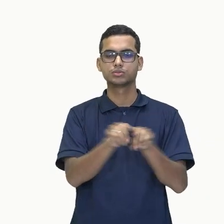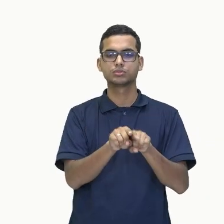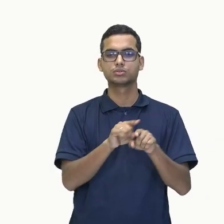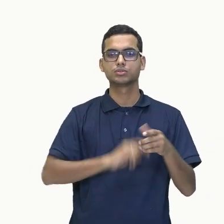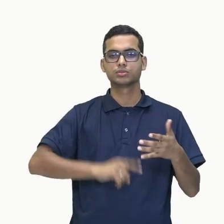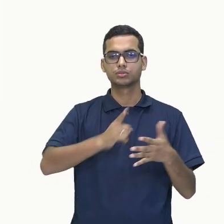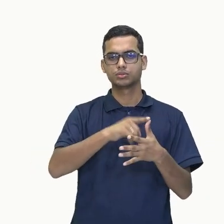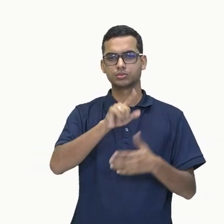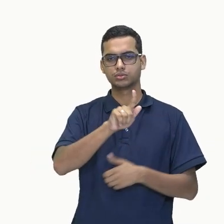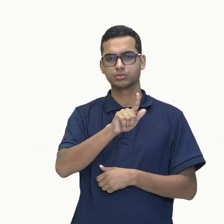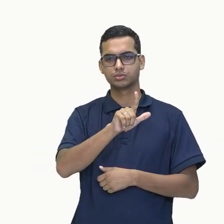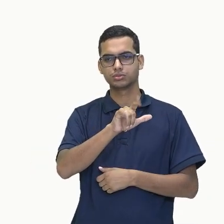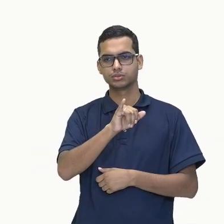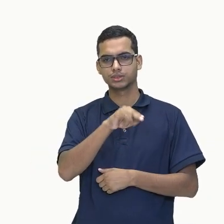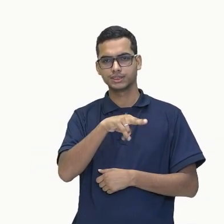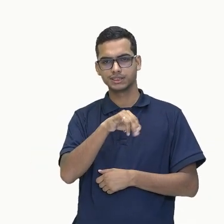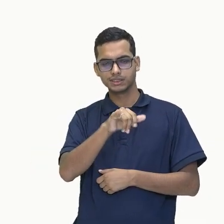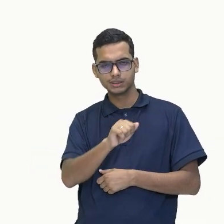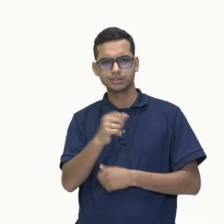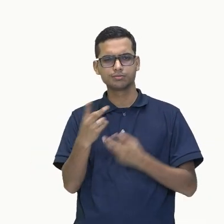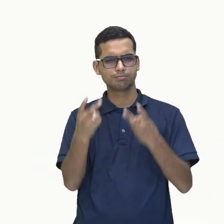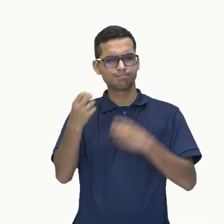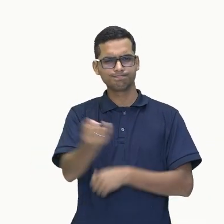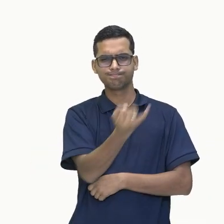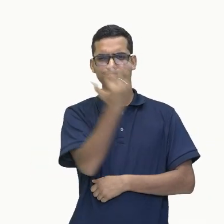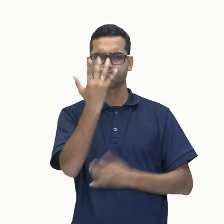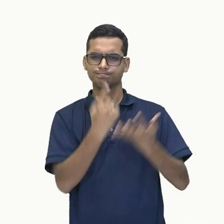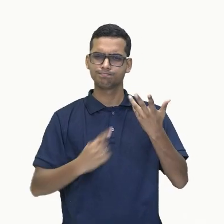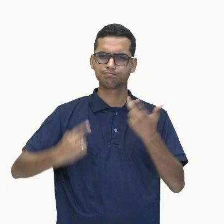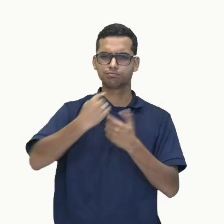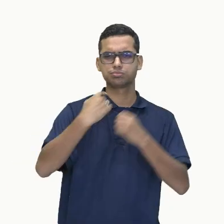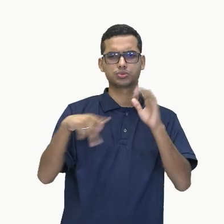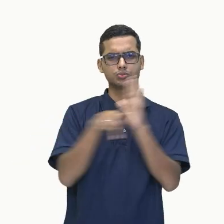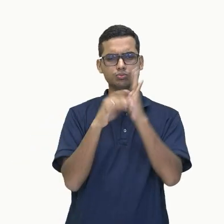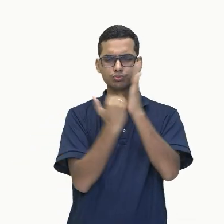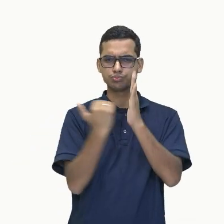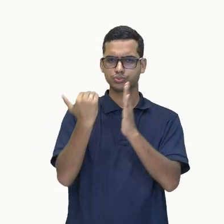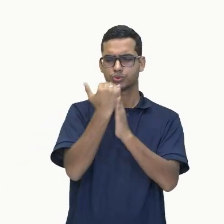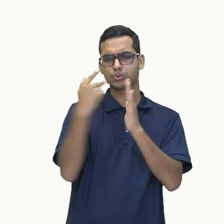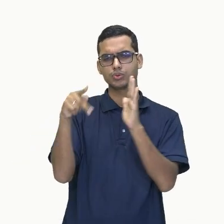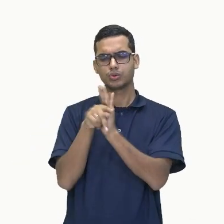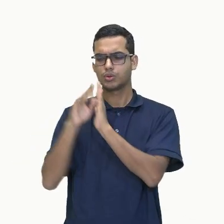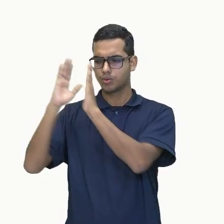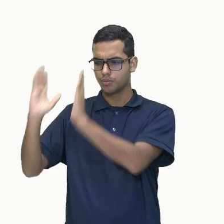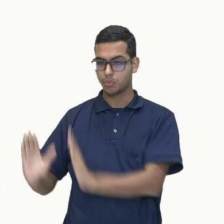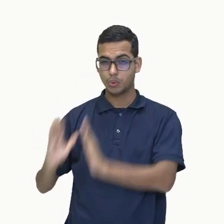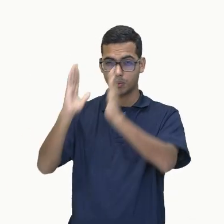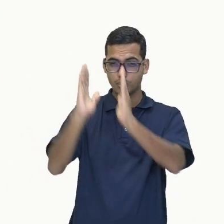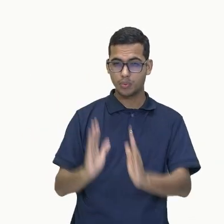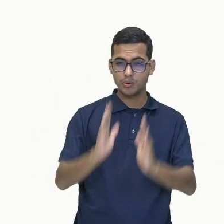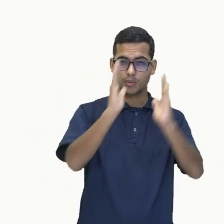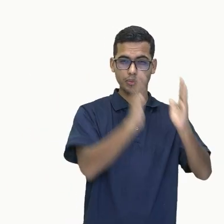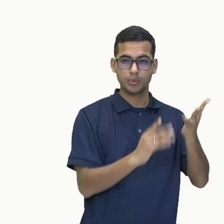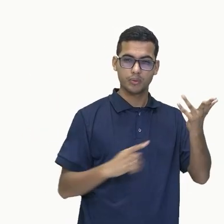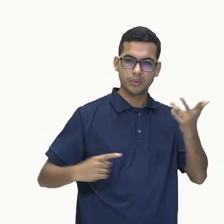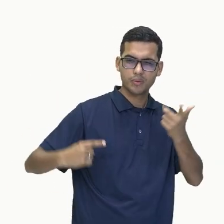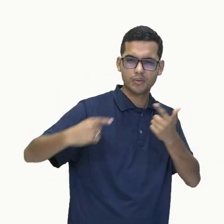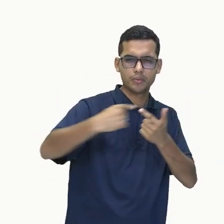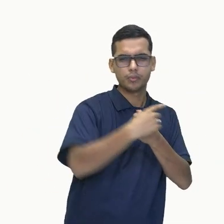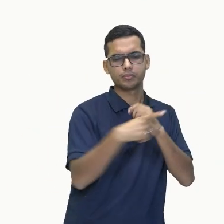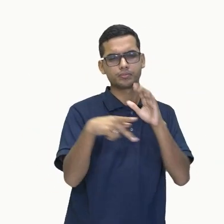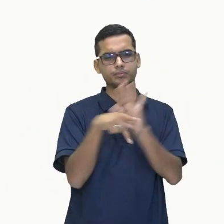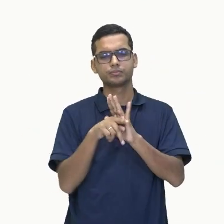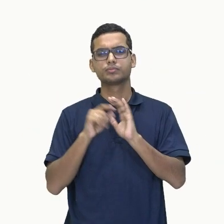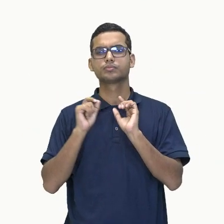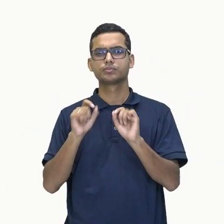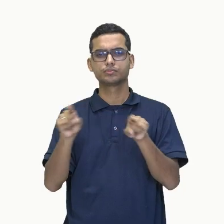Então, olha a quantidade que nós temos. E essa ordem ainda vai se juntar. São vários aminoácidos que vão estar se juntando